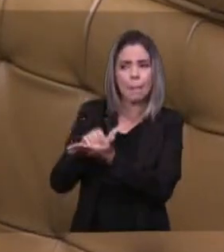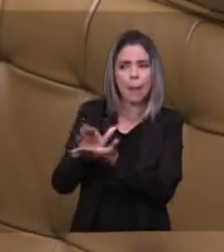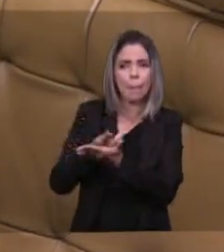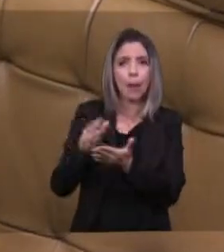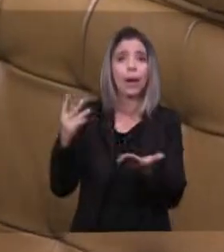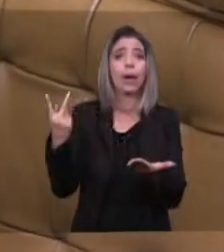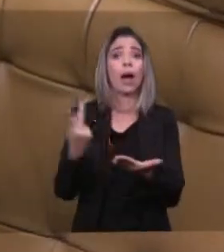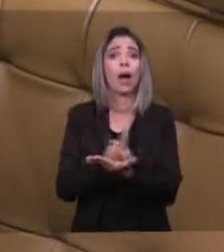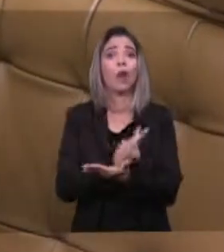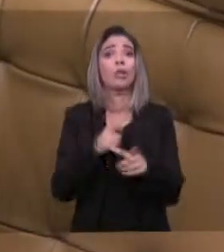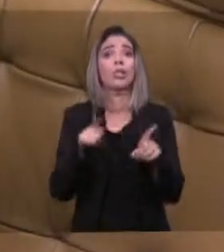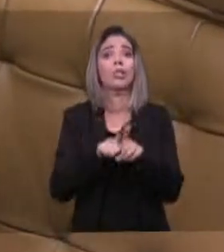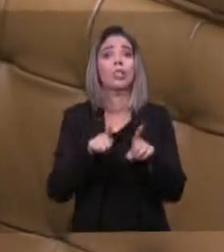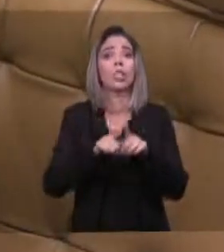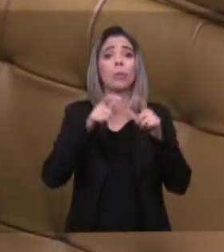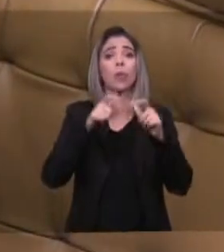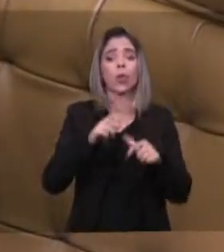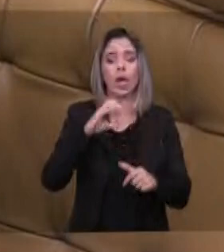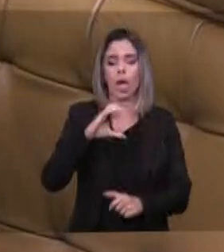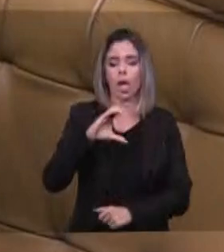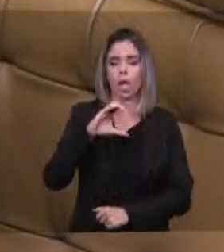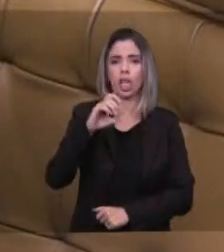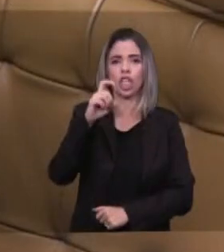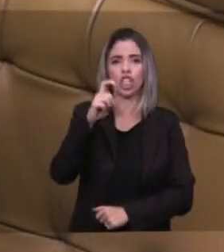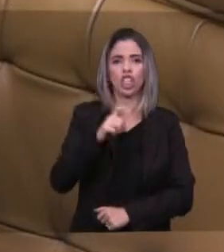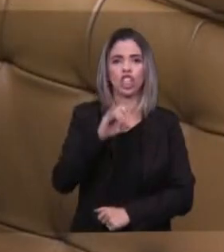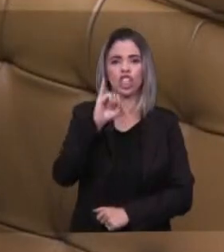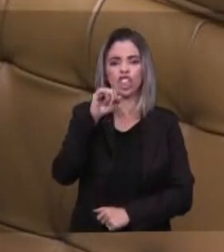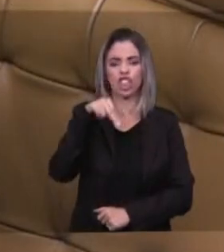1.173.065, FUNAI contra IMA. Precisa ser olhado, olhem o contexto.